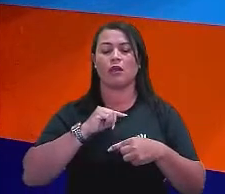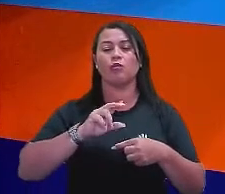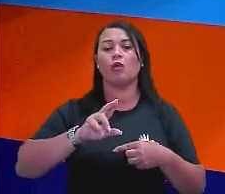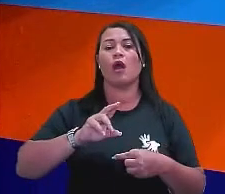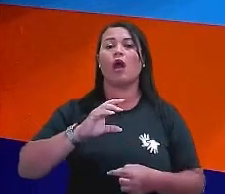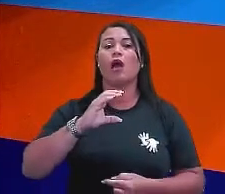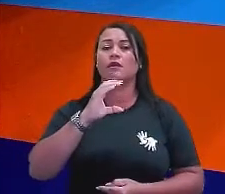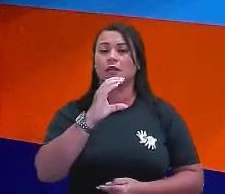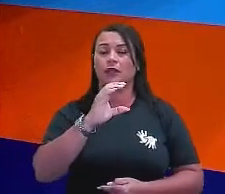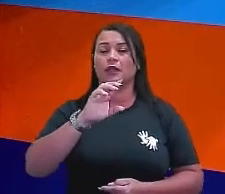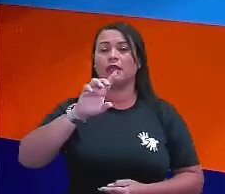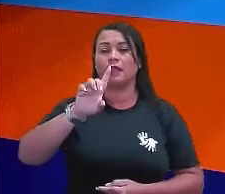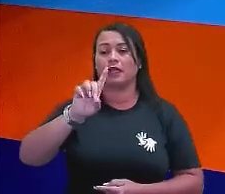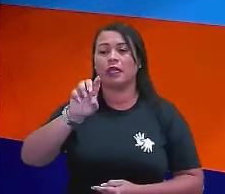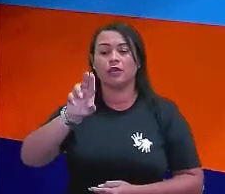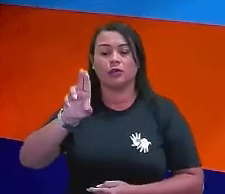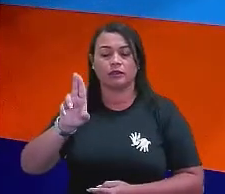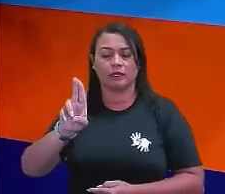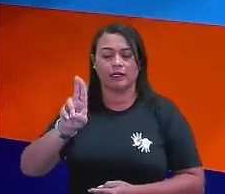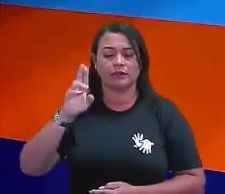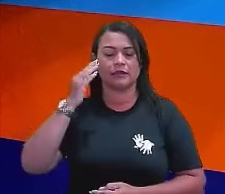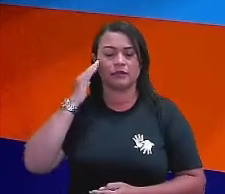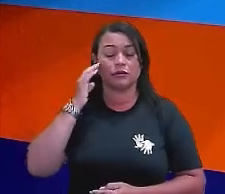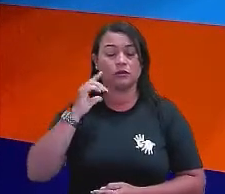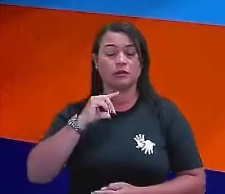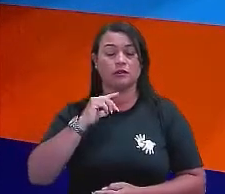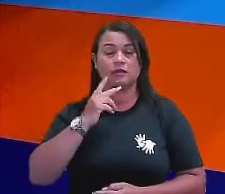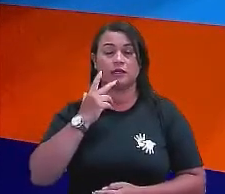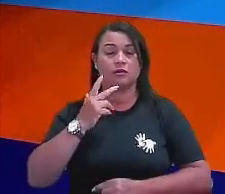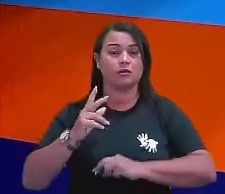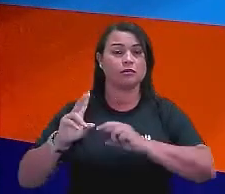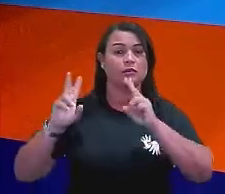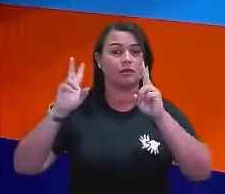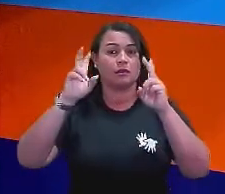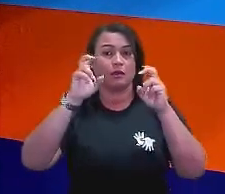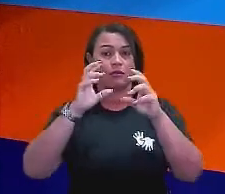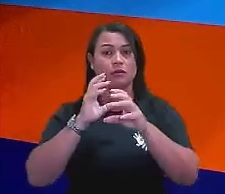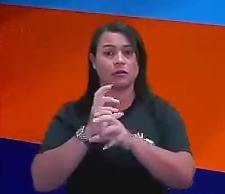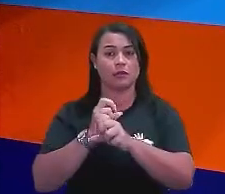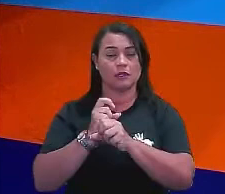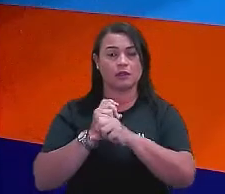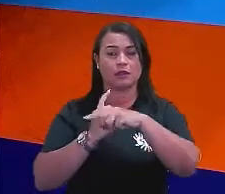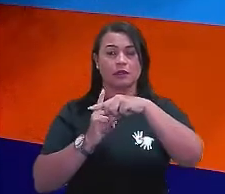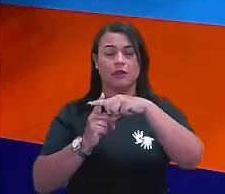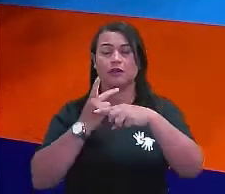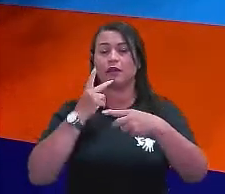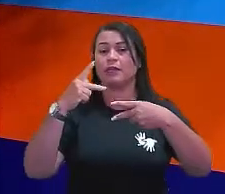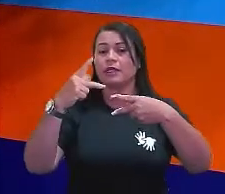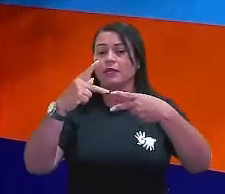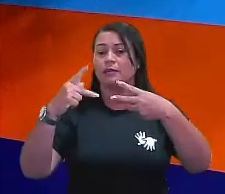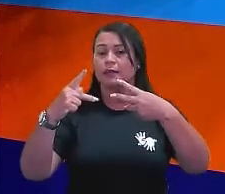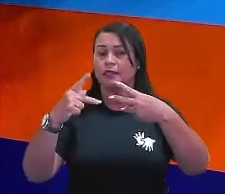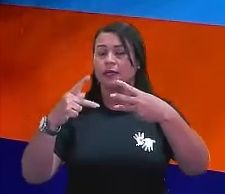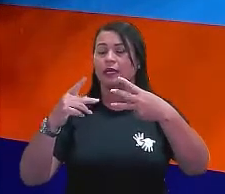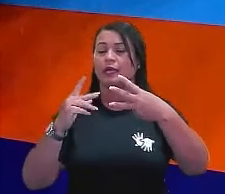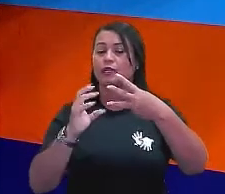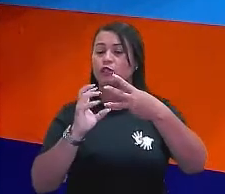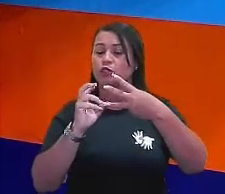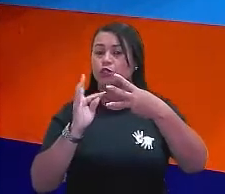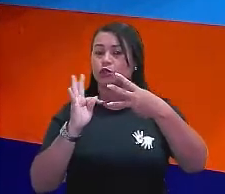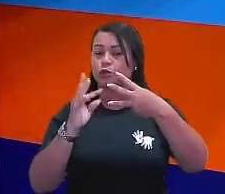dezena e centena. Então, quando eu falar de termos da adição, eu vou falar de parcela, parcela, soma ou